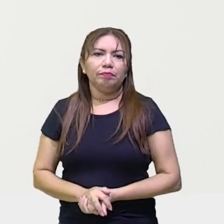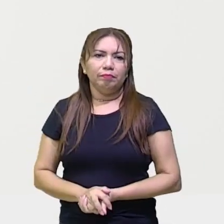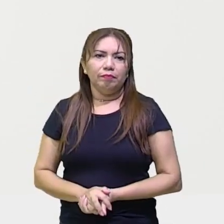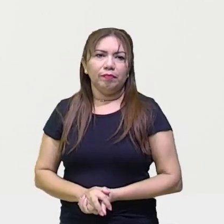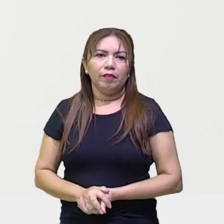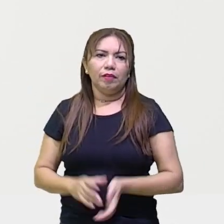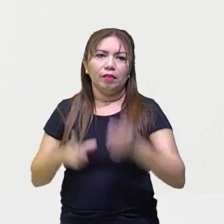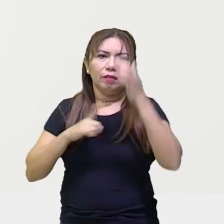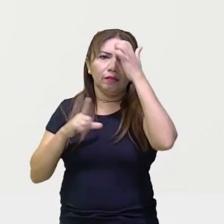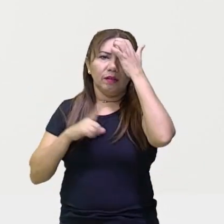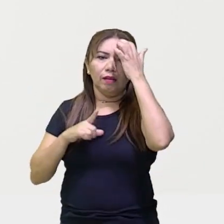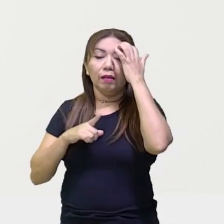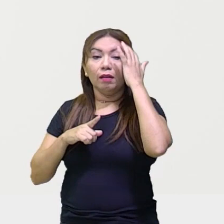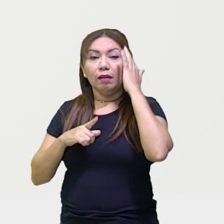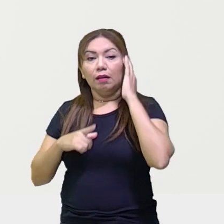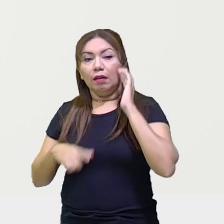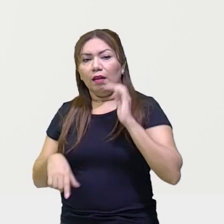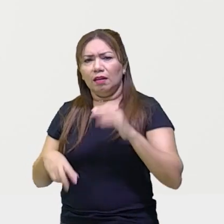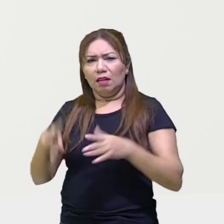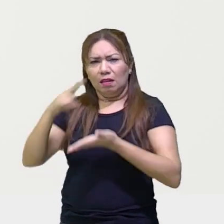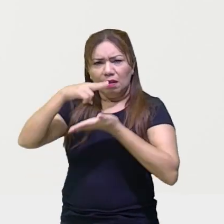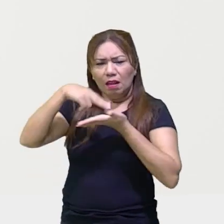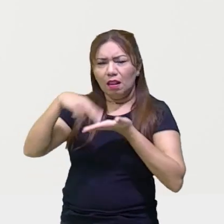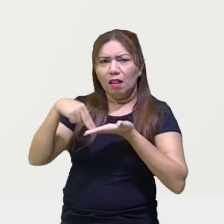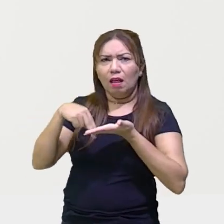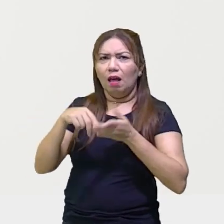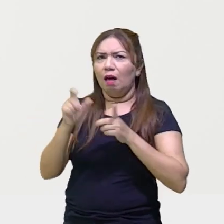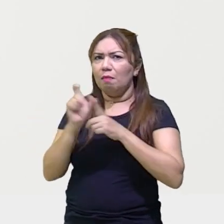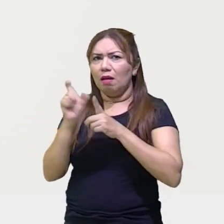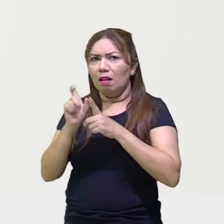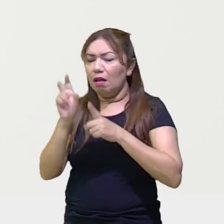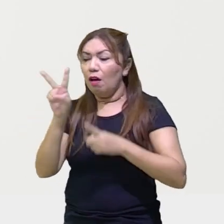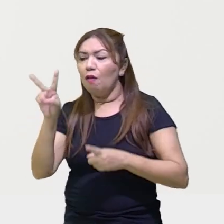Aí eu tenho aqui. Leia a palavra você.